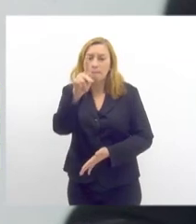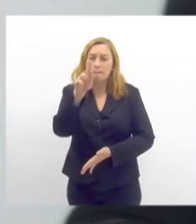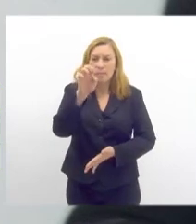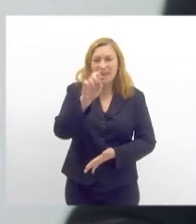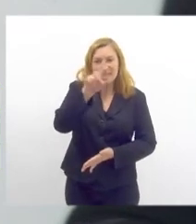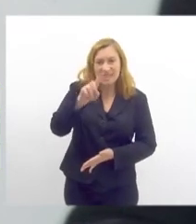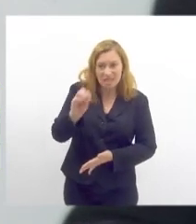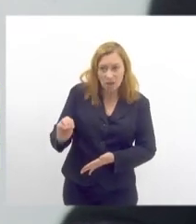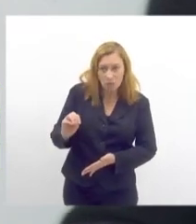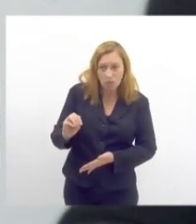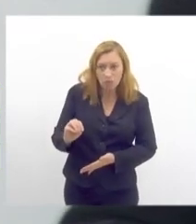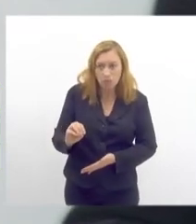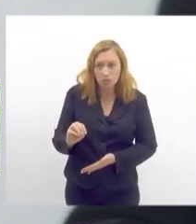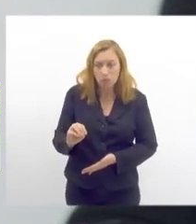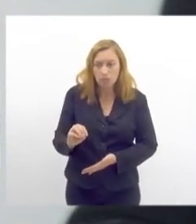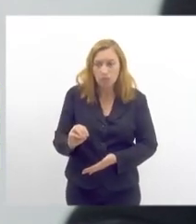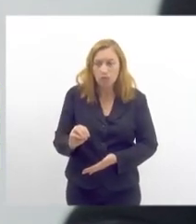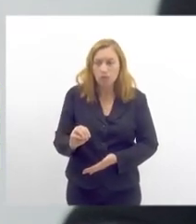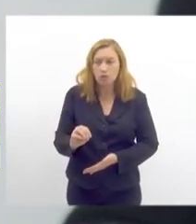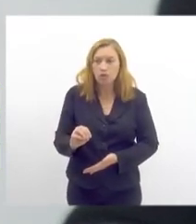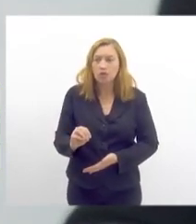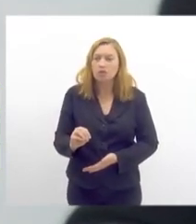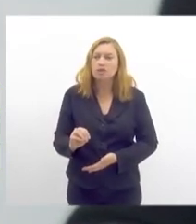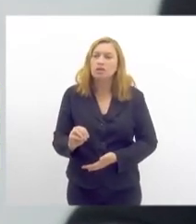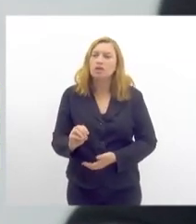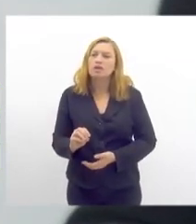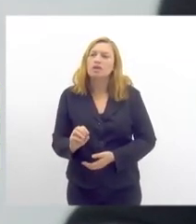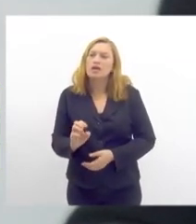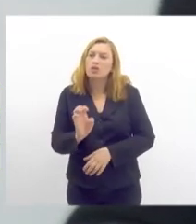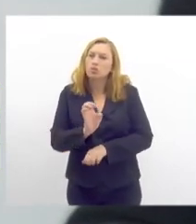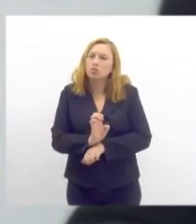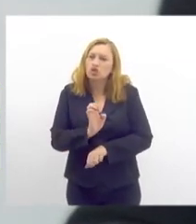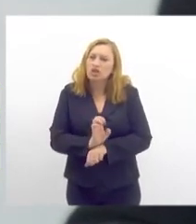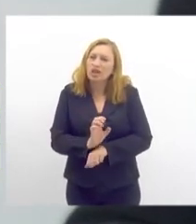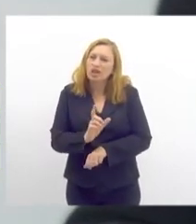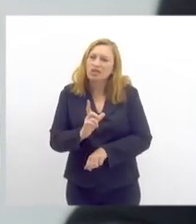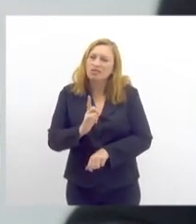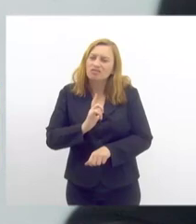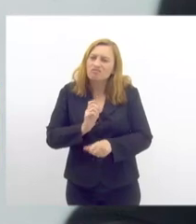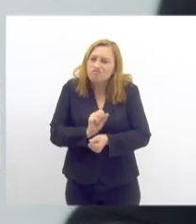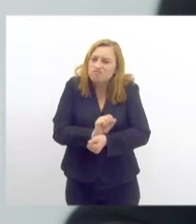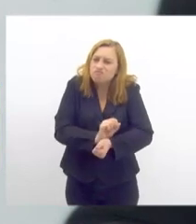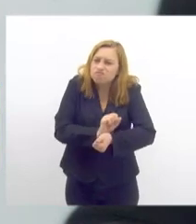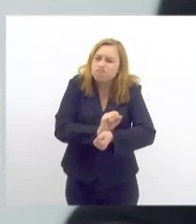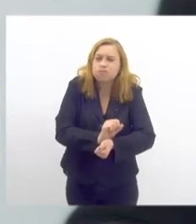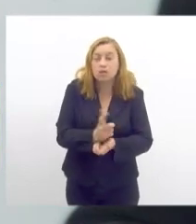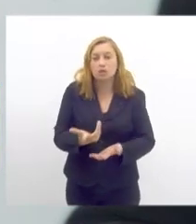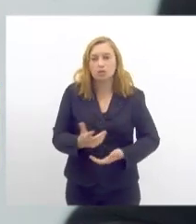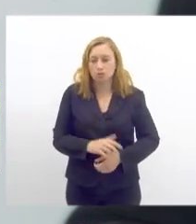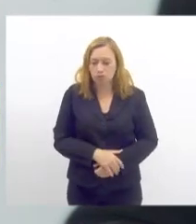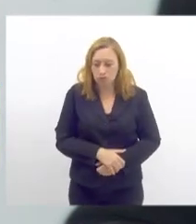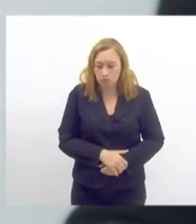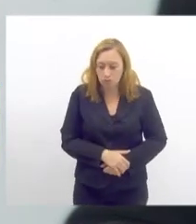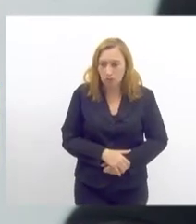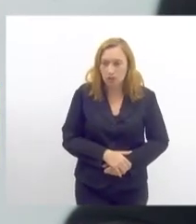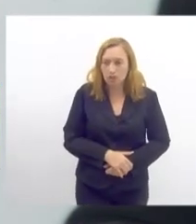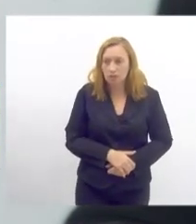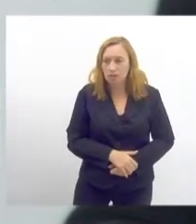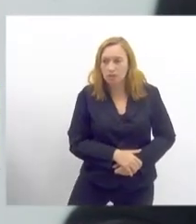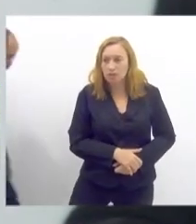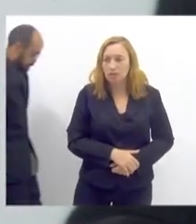e isso trouxe ao Estado uma amarração dele, que isso se